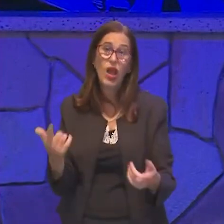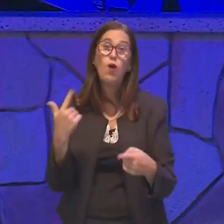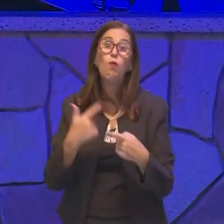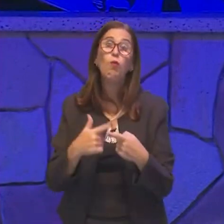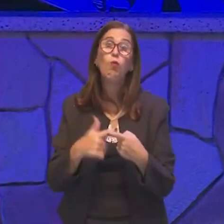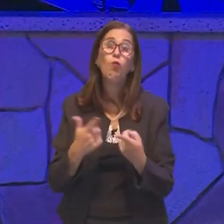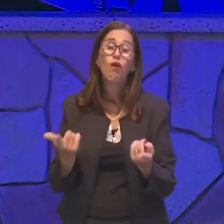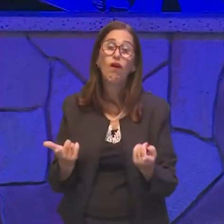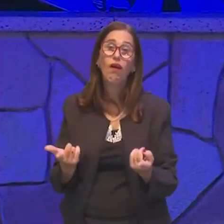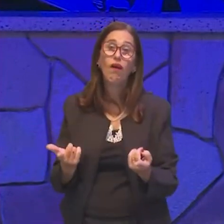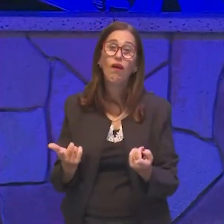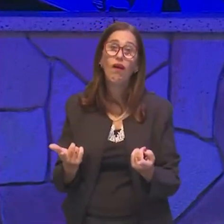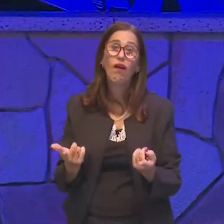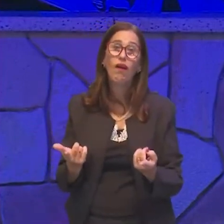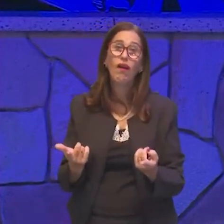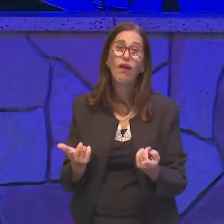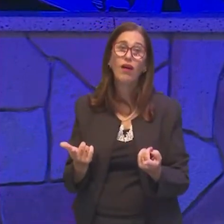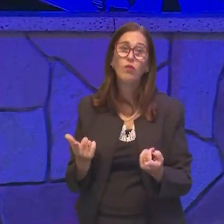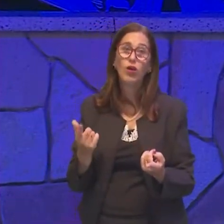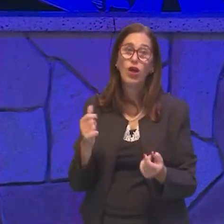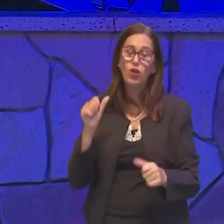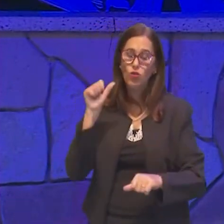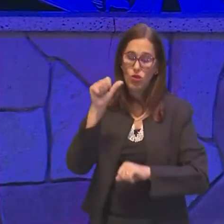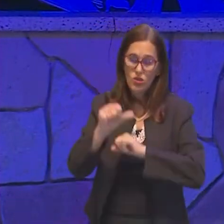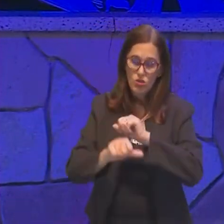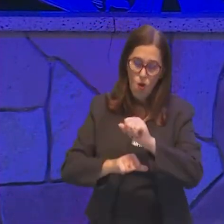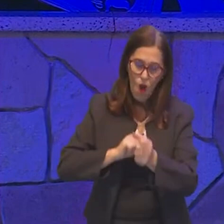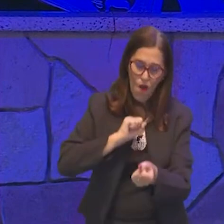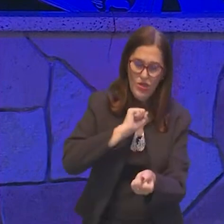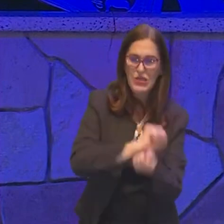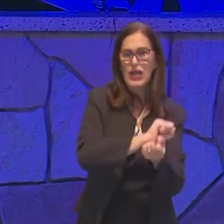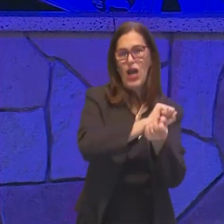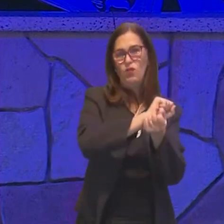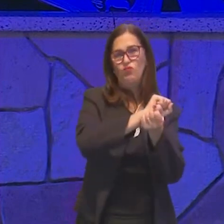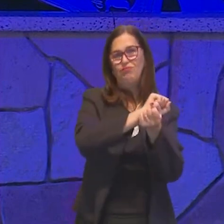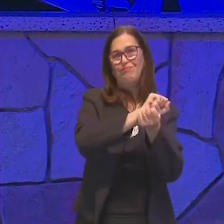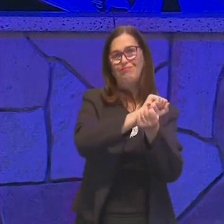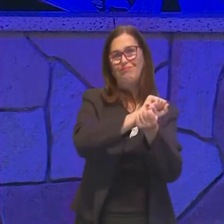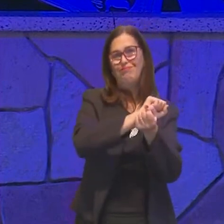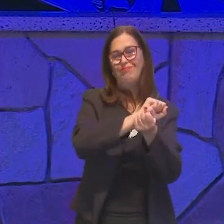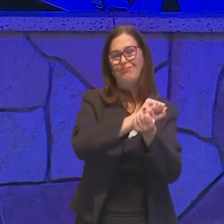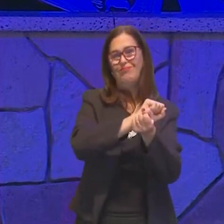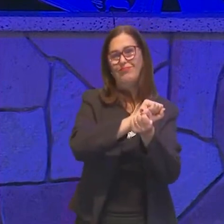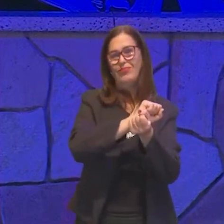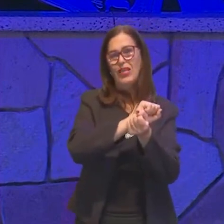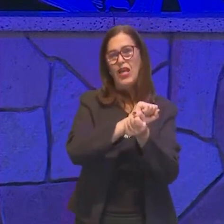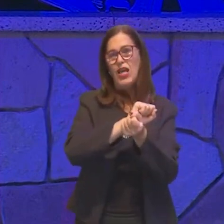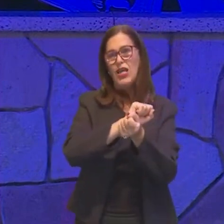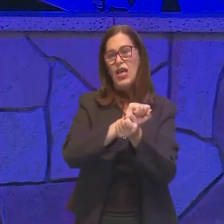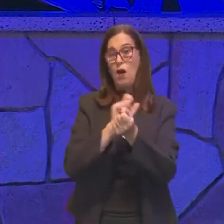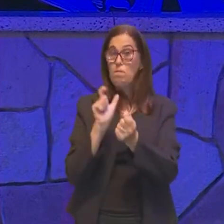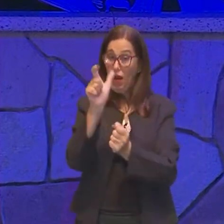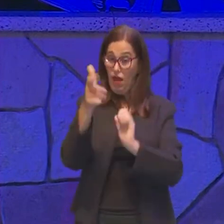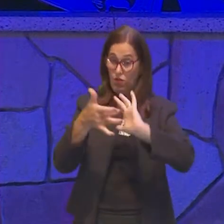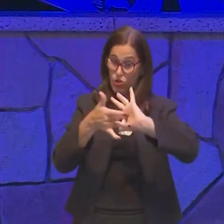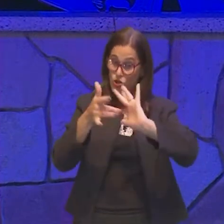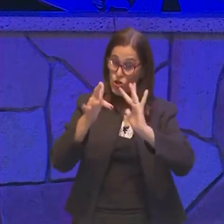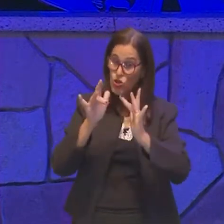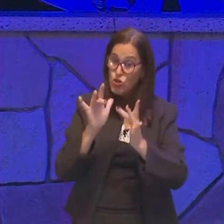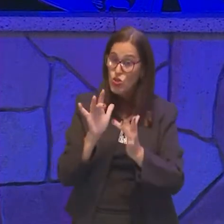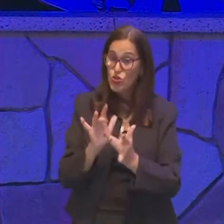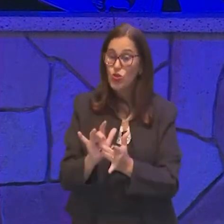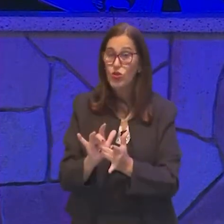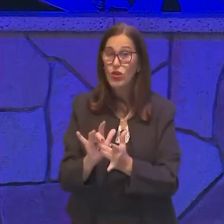Porque nos tornamos escravos. E esta palavra de Jesus,